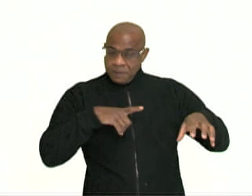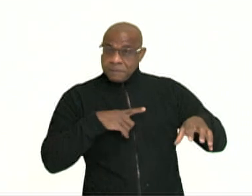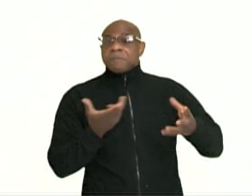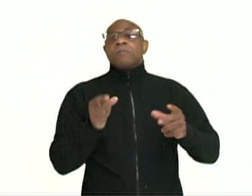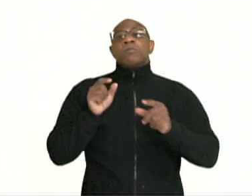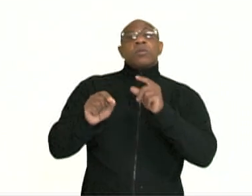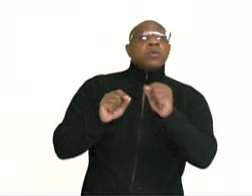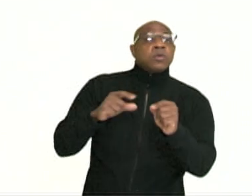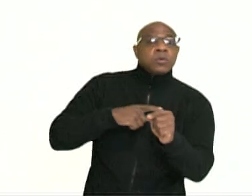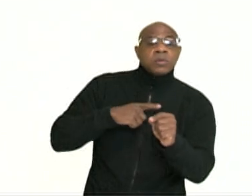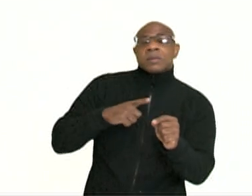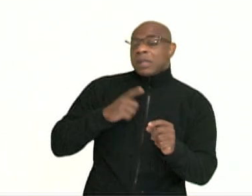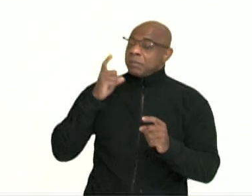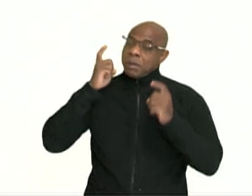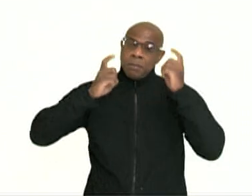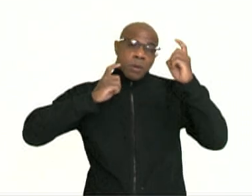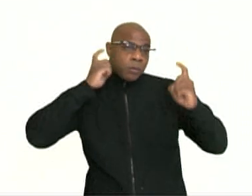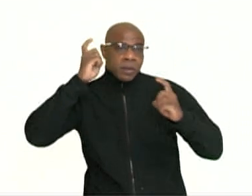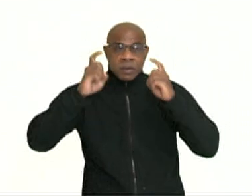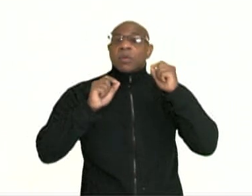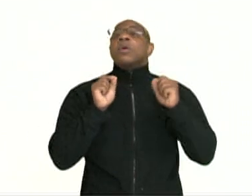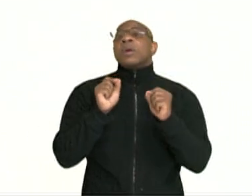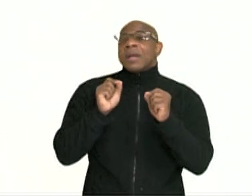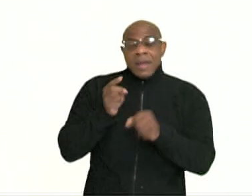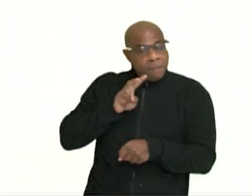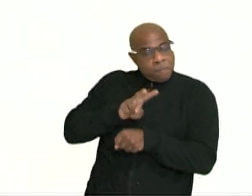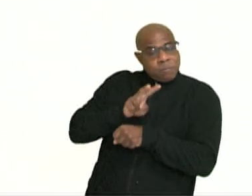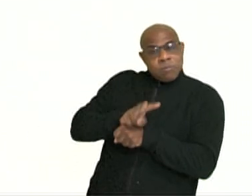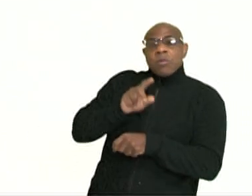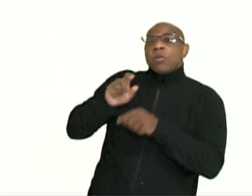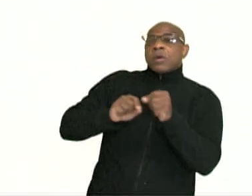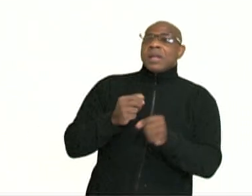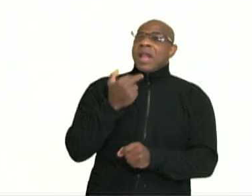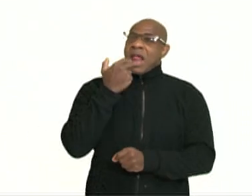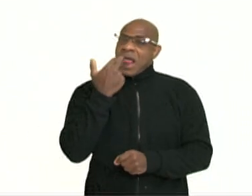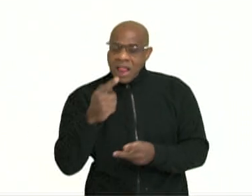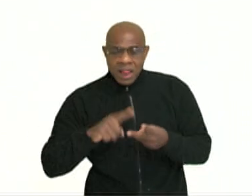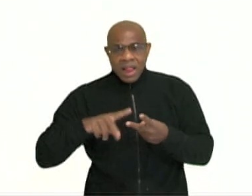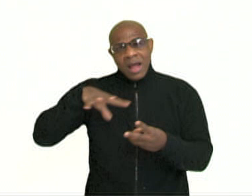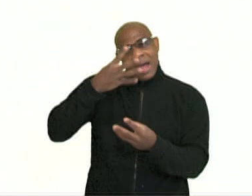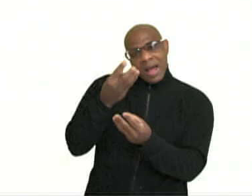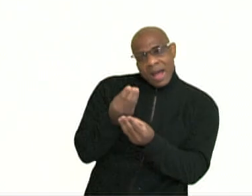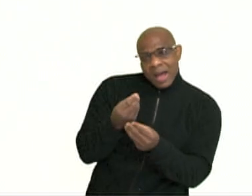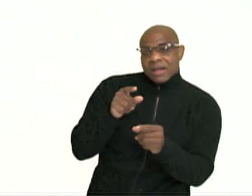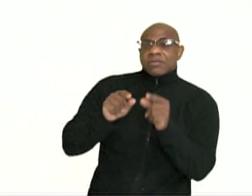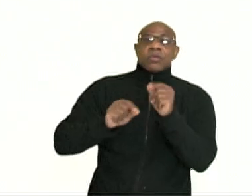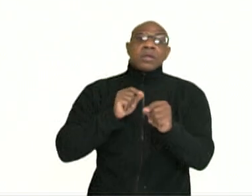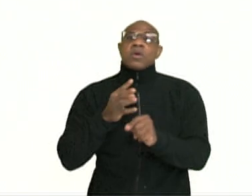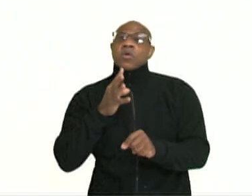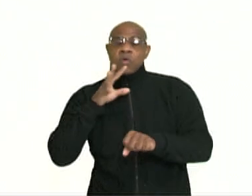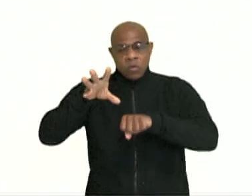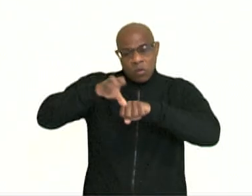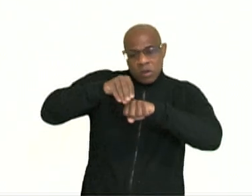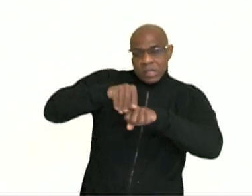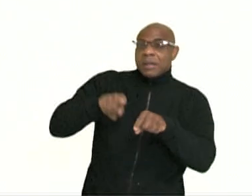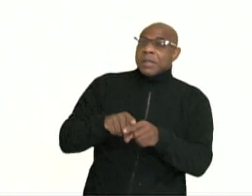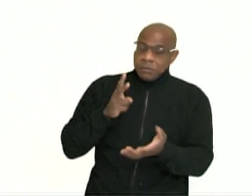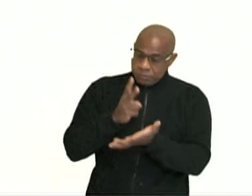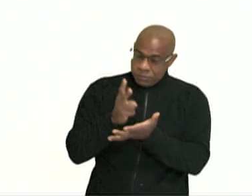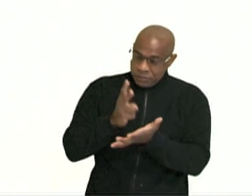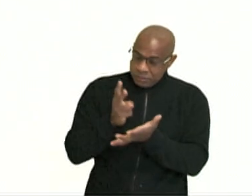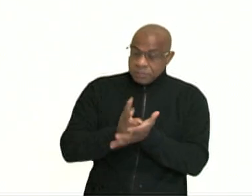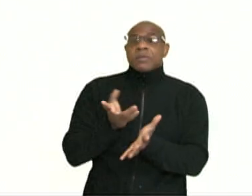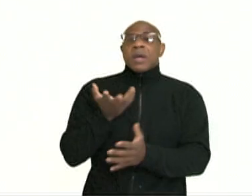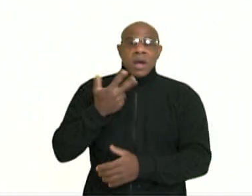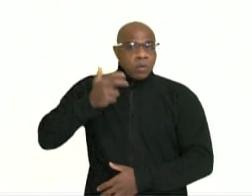indígenas existentes uma preocupação em preservar sua arte, sua língua e o seu conhecimento. Então, de manter essa cultura. É